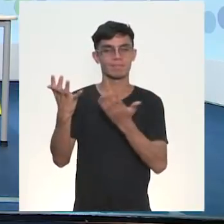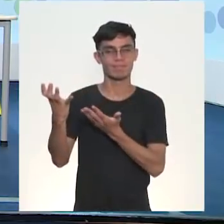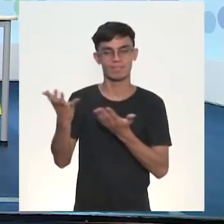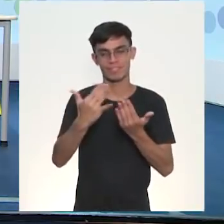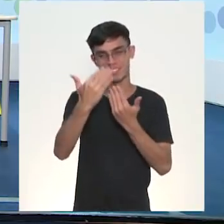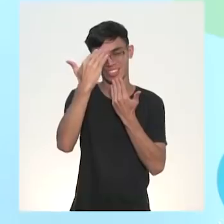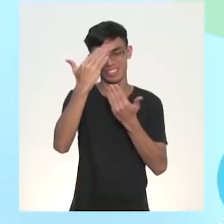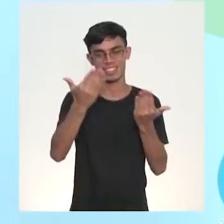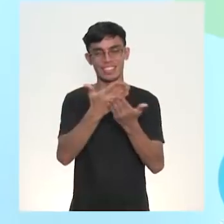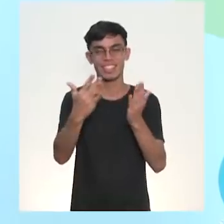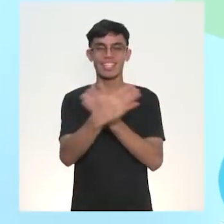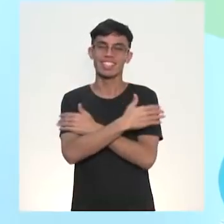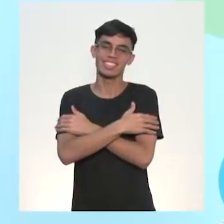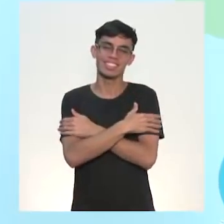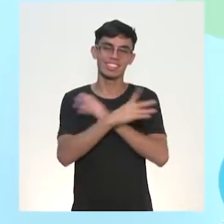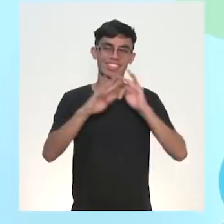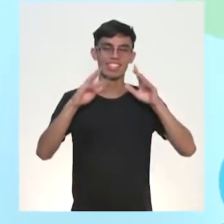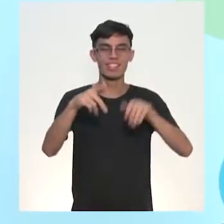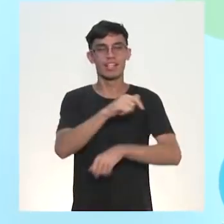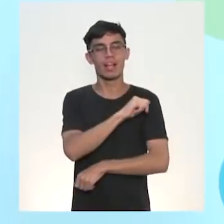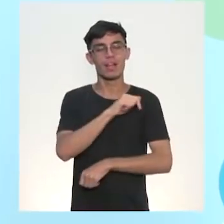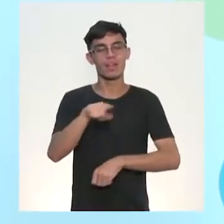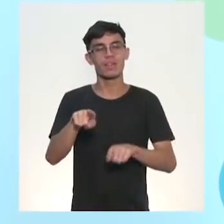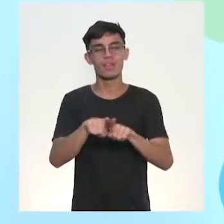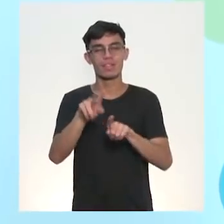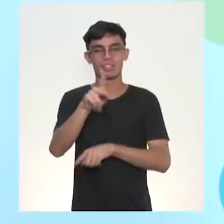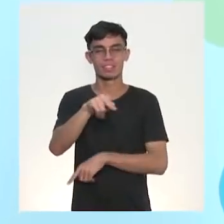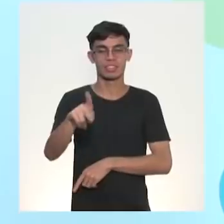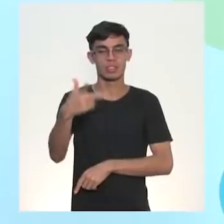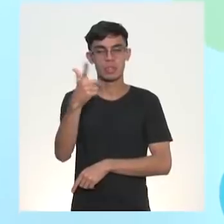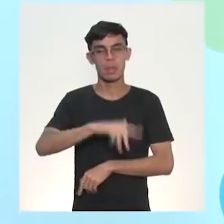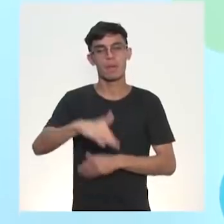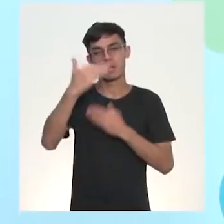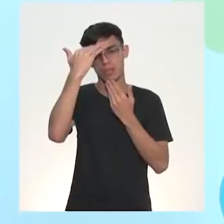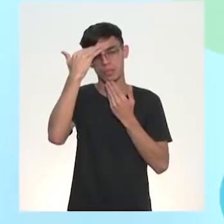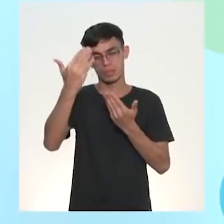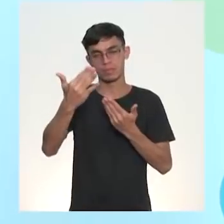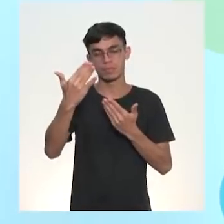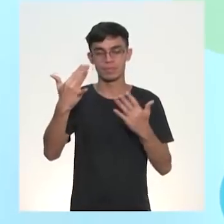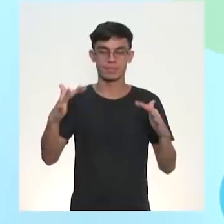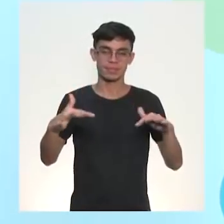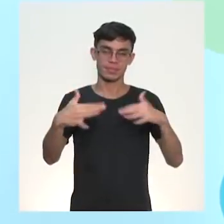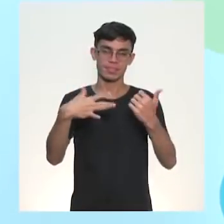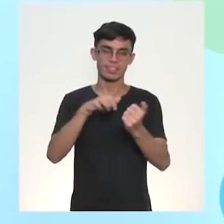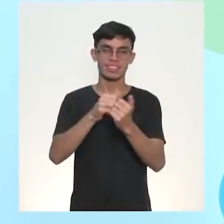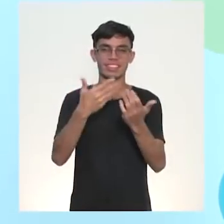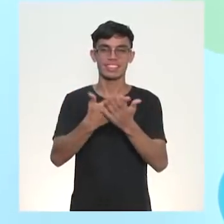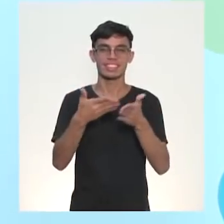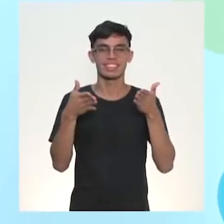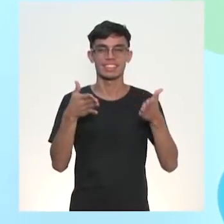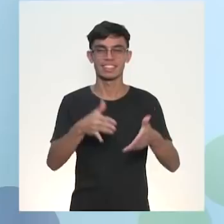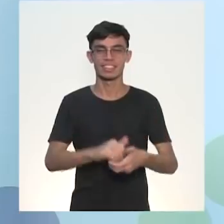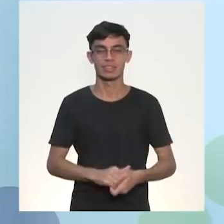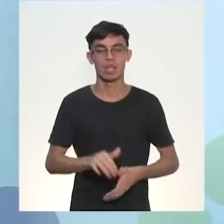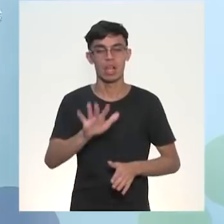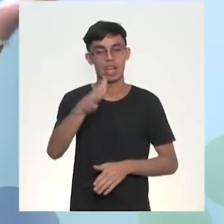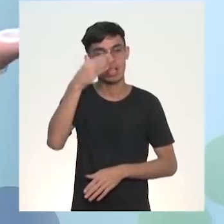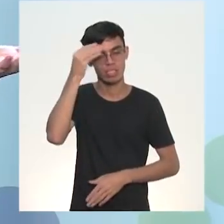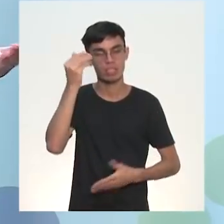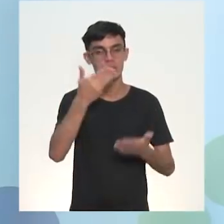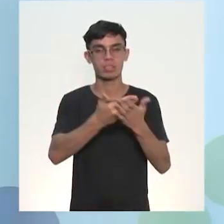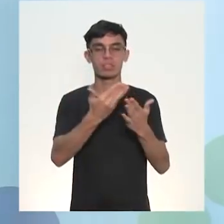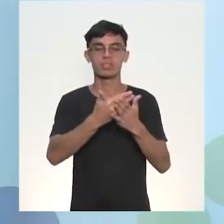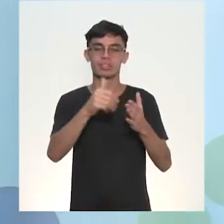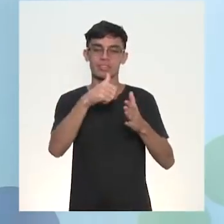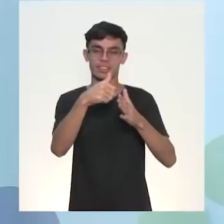Um abraço a todos os estudantes, aos professores. E, mais uma vez, obrigado por sua companhia na aula de hoje aí, né? Não esqueça de avaliar a